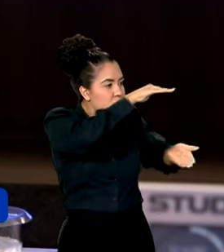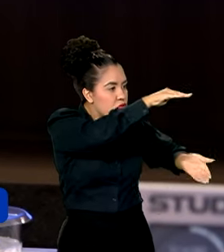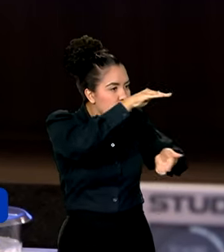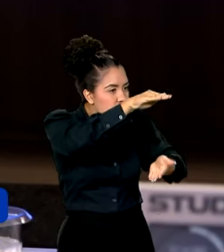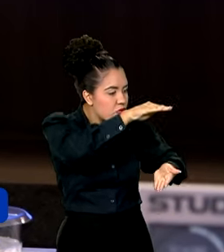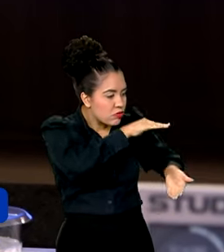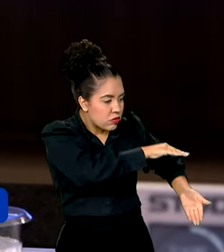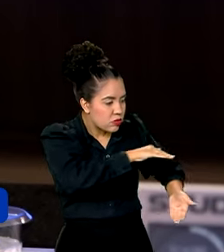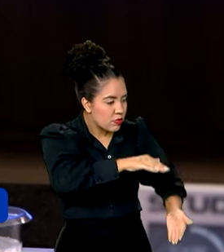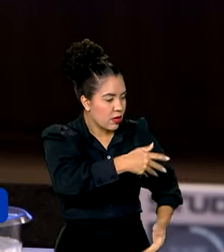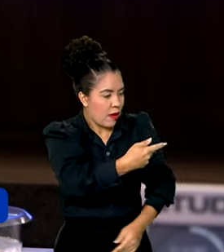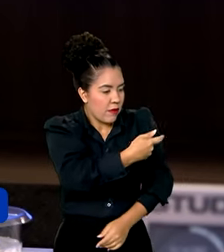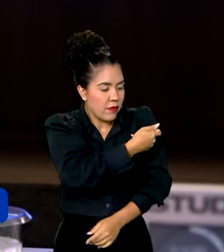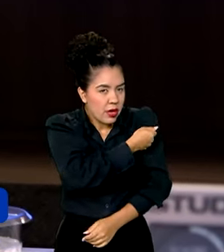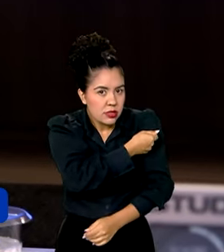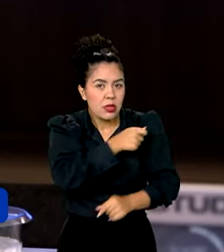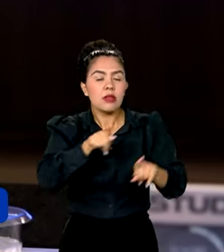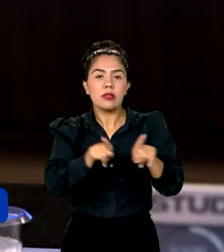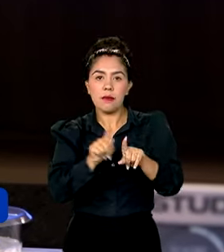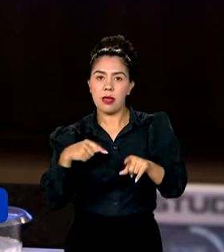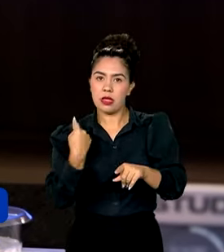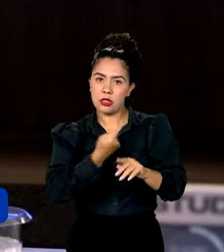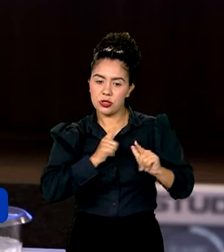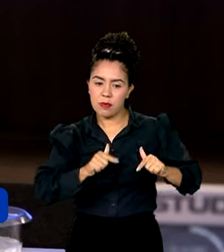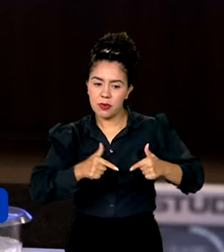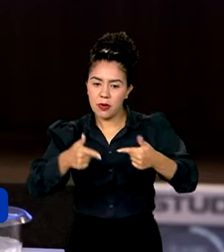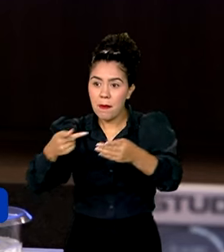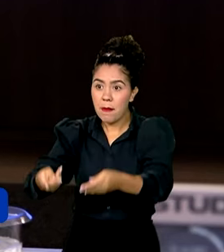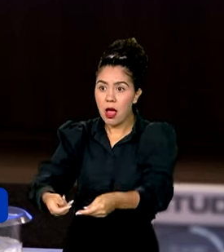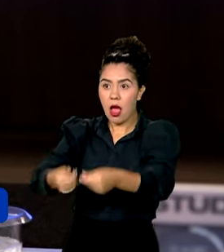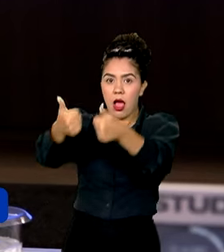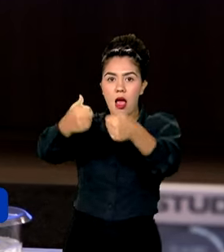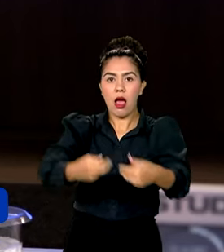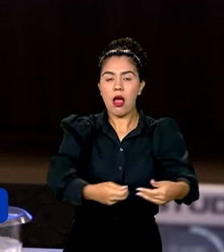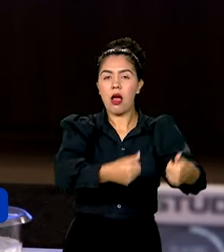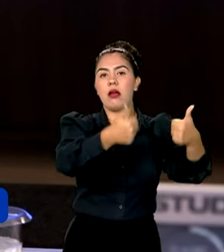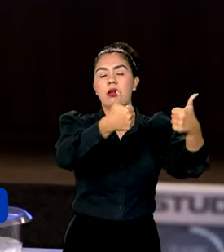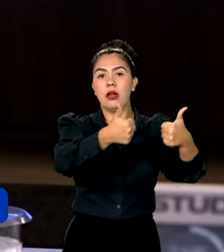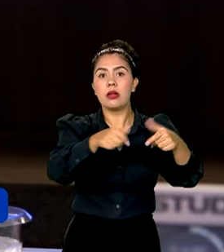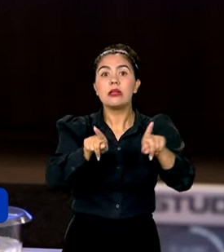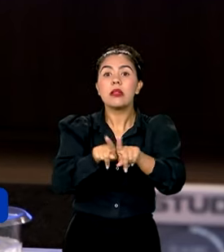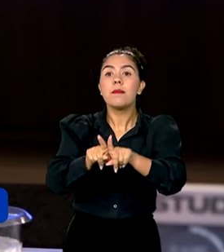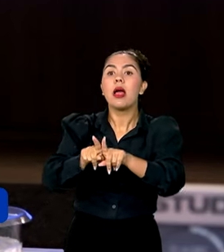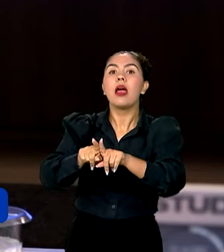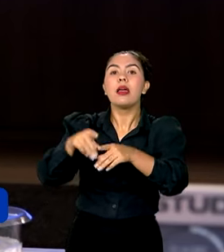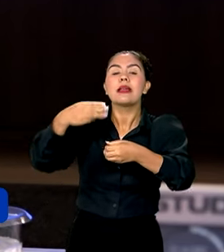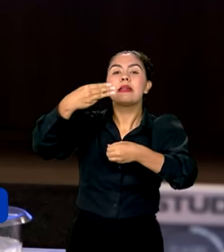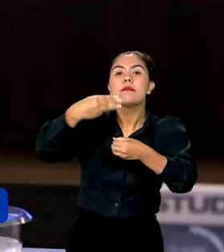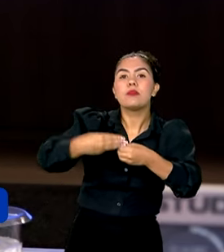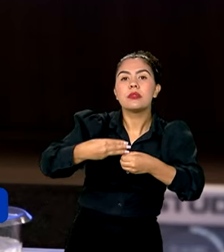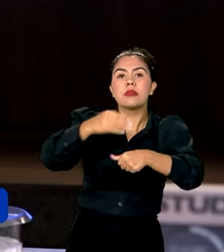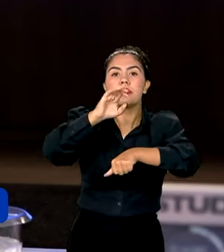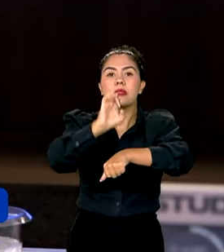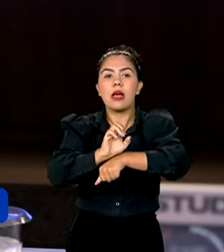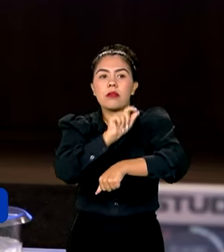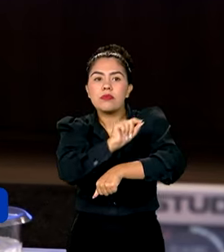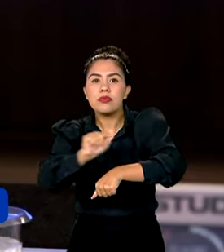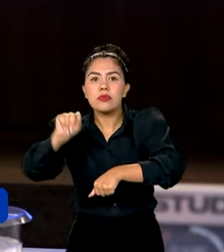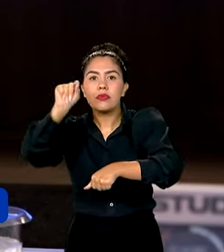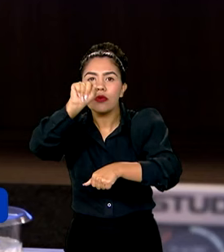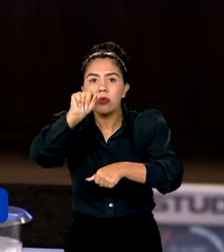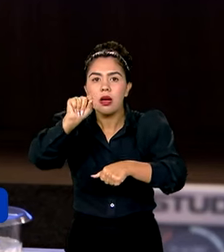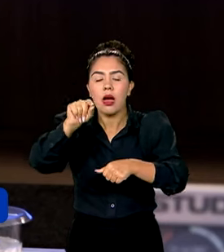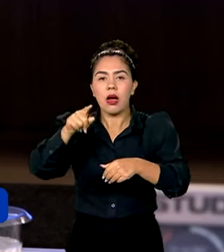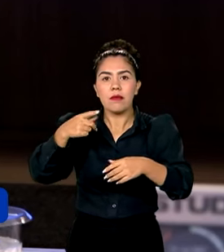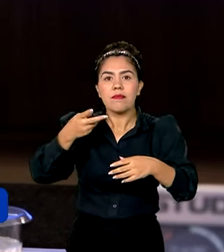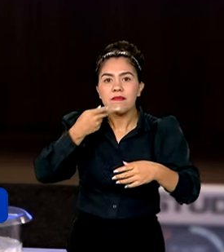temos trabalhado nessa modernização e sempre a partir das demandas que vem do estado e dos Municípios então